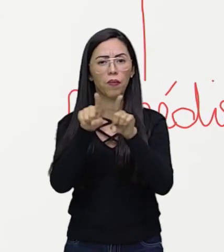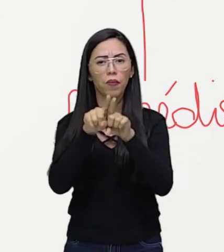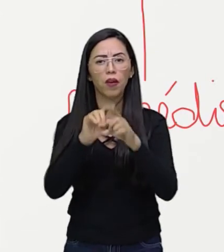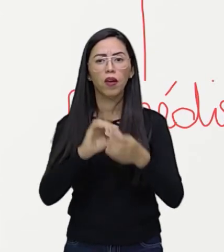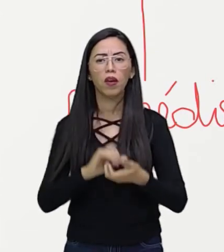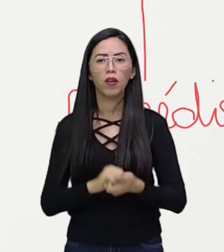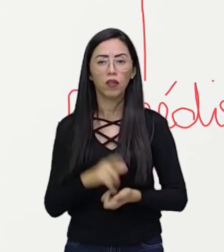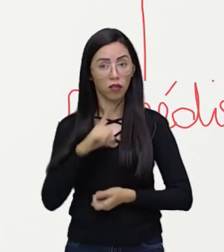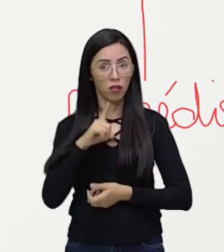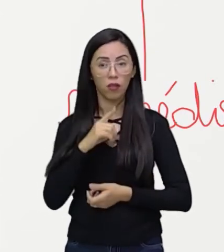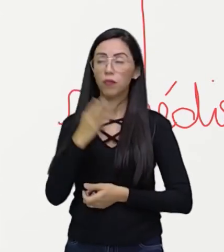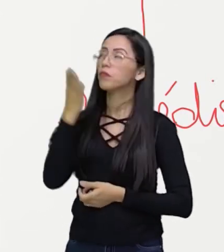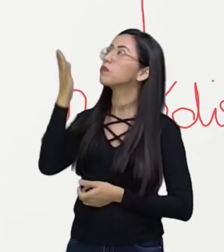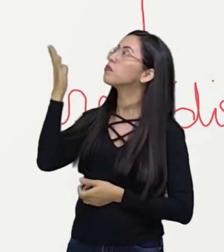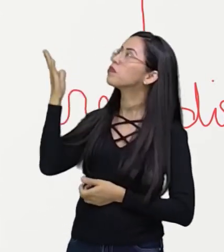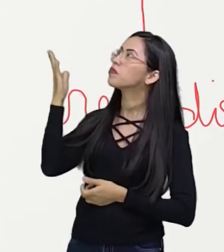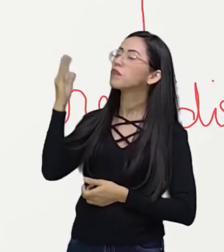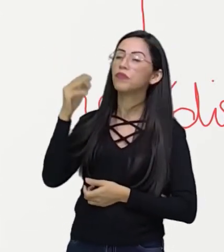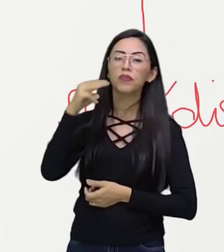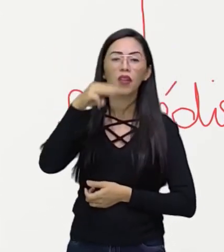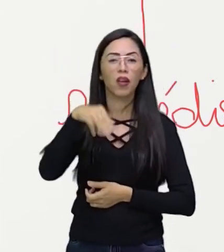garrafas, né, o famoso